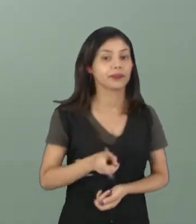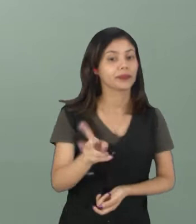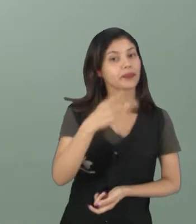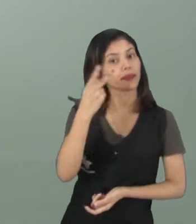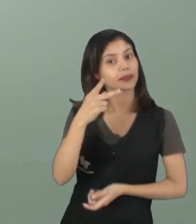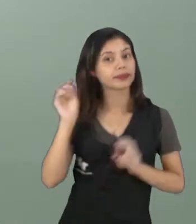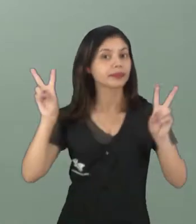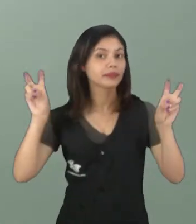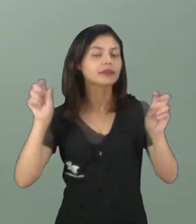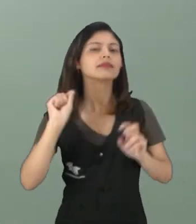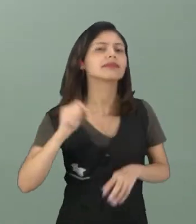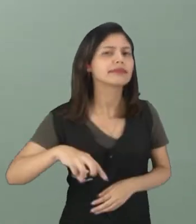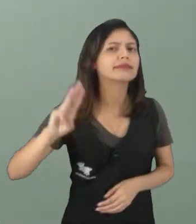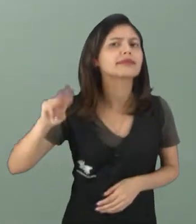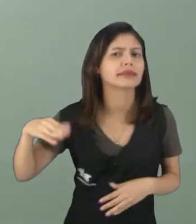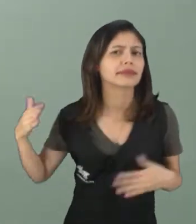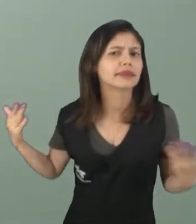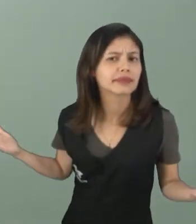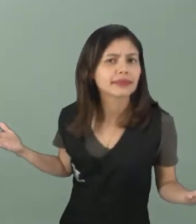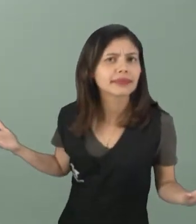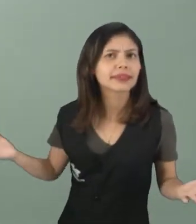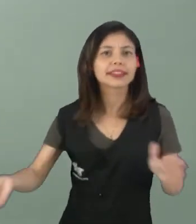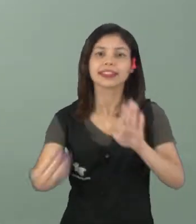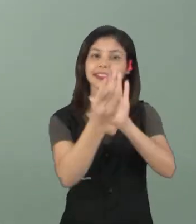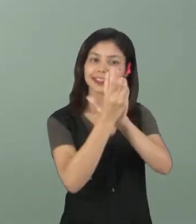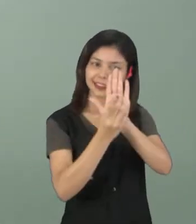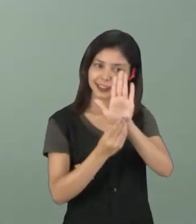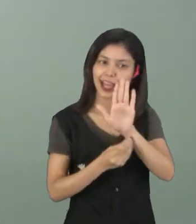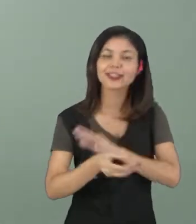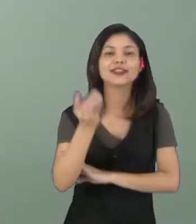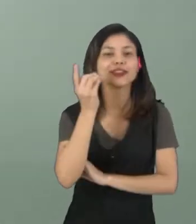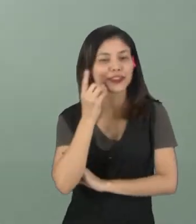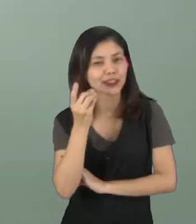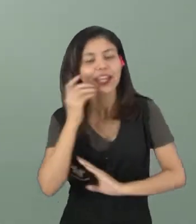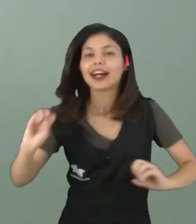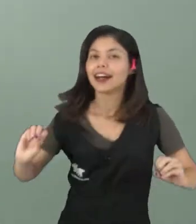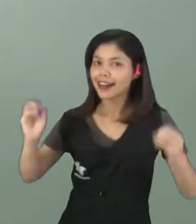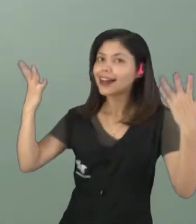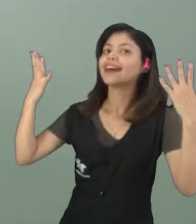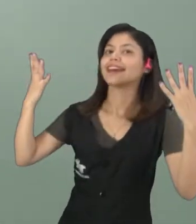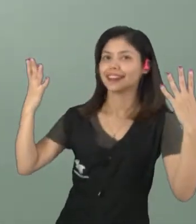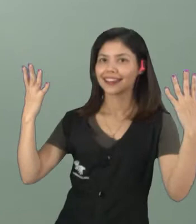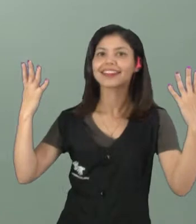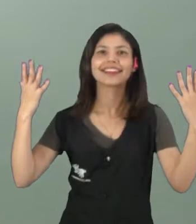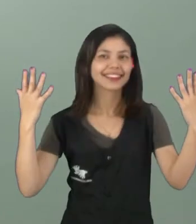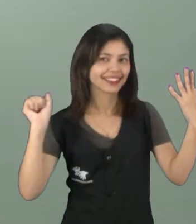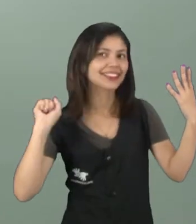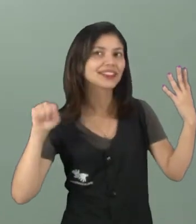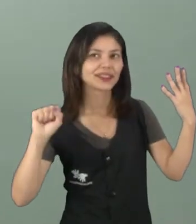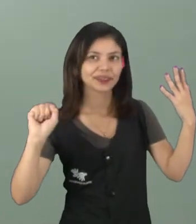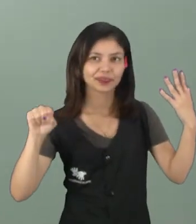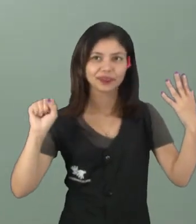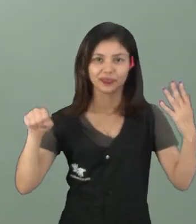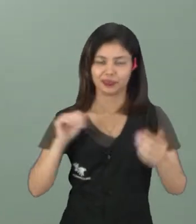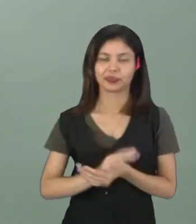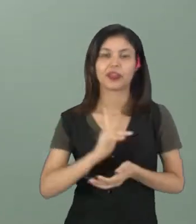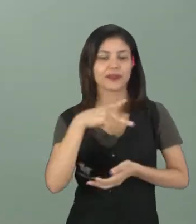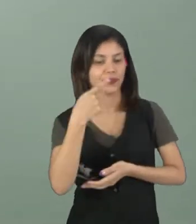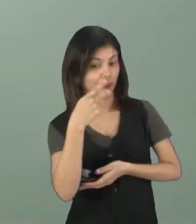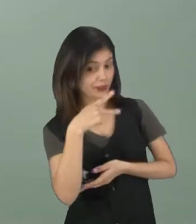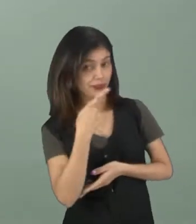sobre quem lembra datas comemorativas e isso mesmo